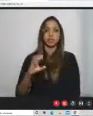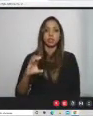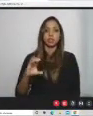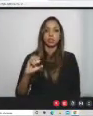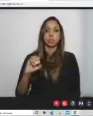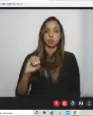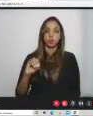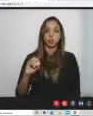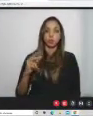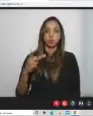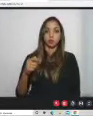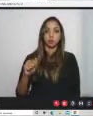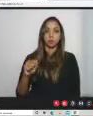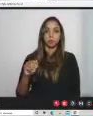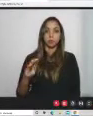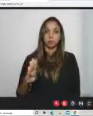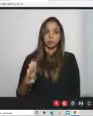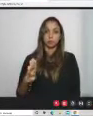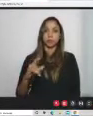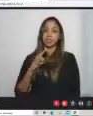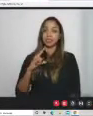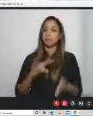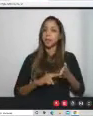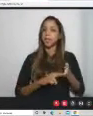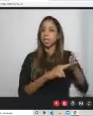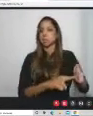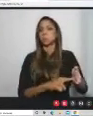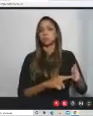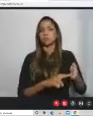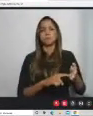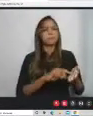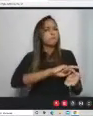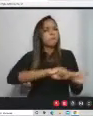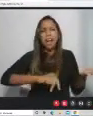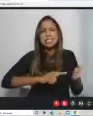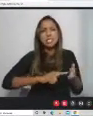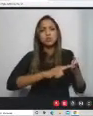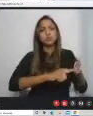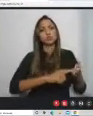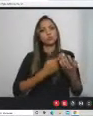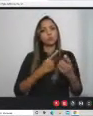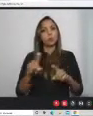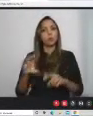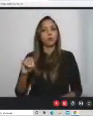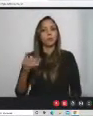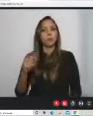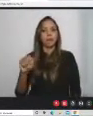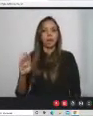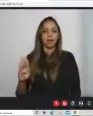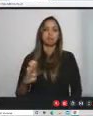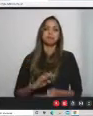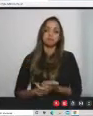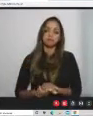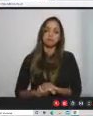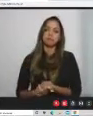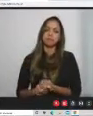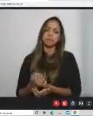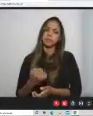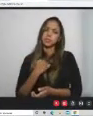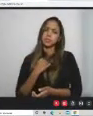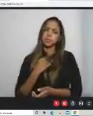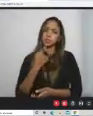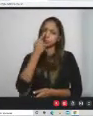porque a gente recebeu muitas denúncias da Copab, e eu, sinceramente, senhores vereadores, eu achei que eu ia encontrar